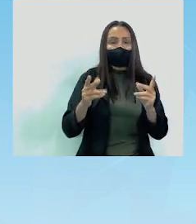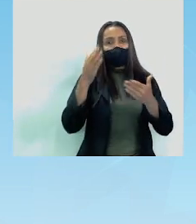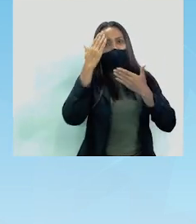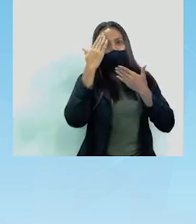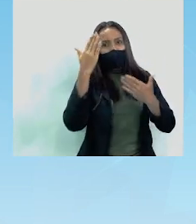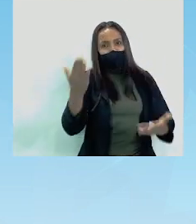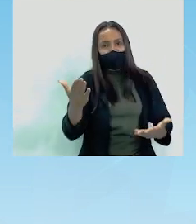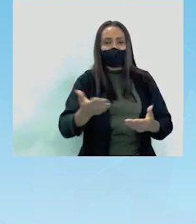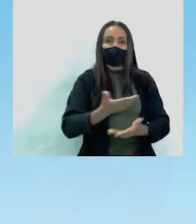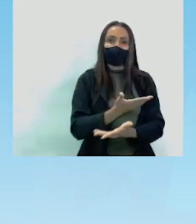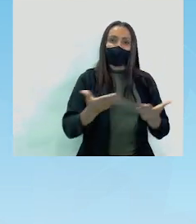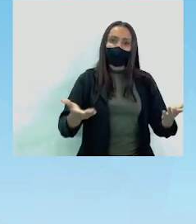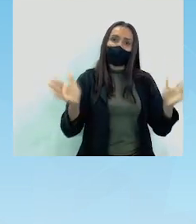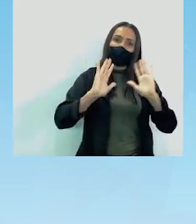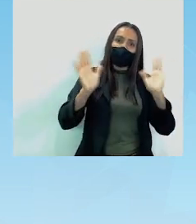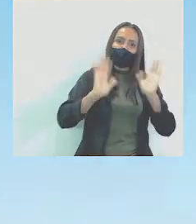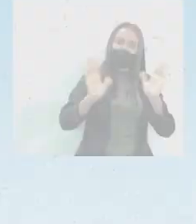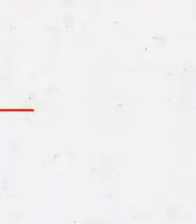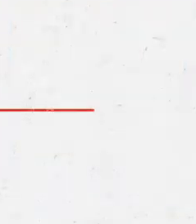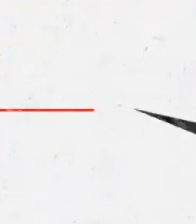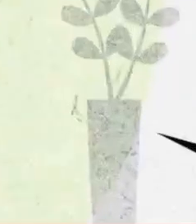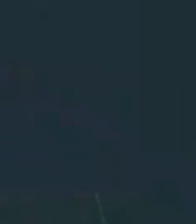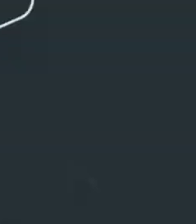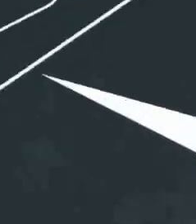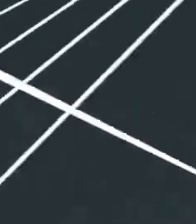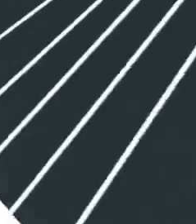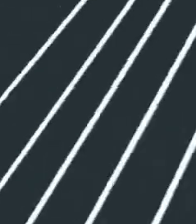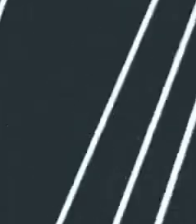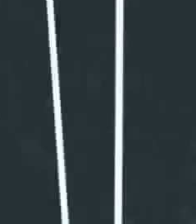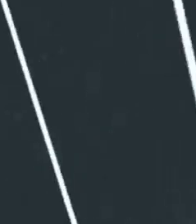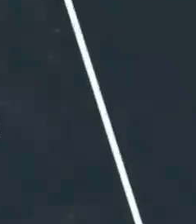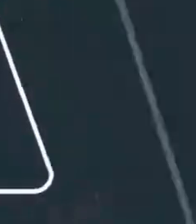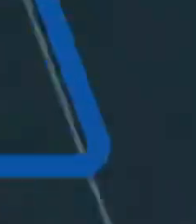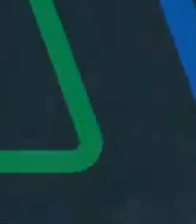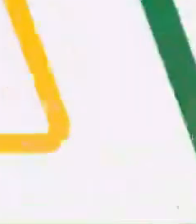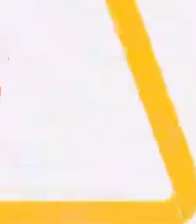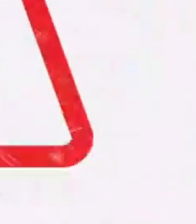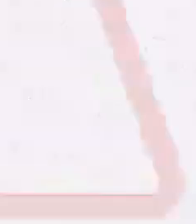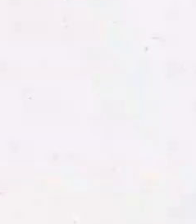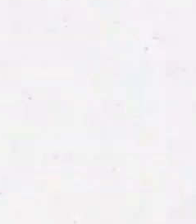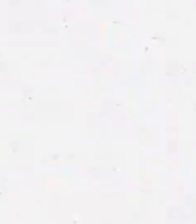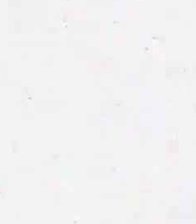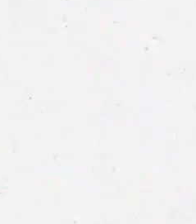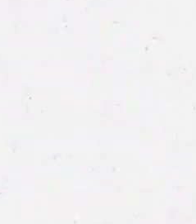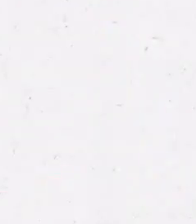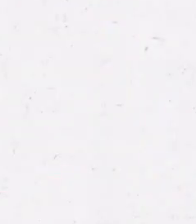Obrigado por mais uma aula, gente, e até a próxima.